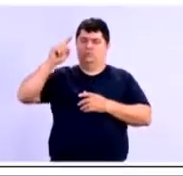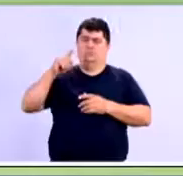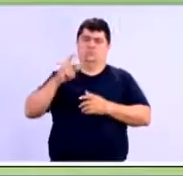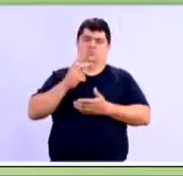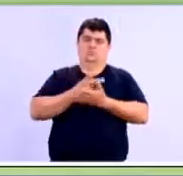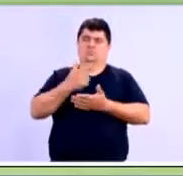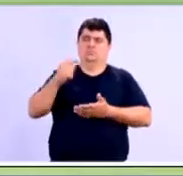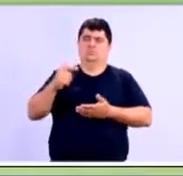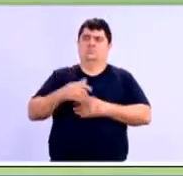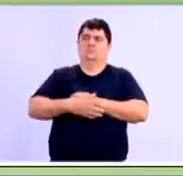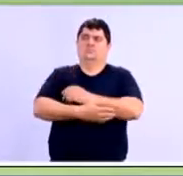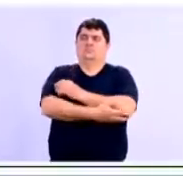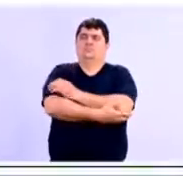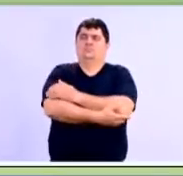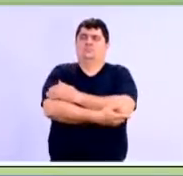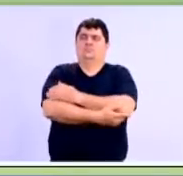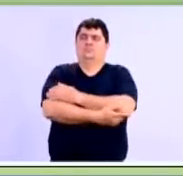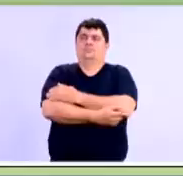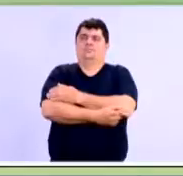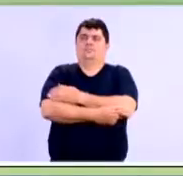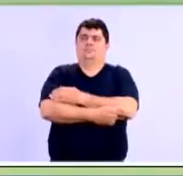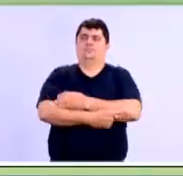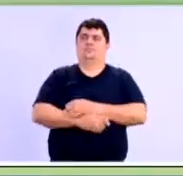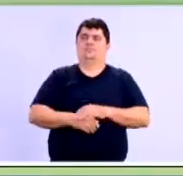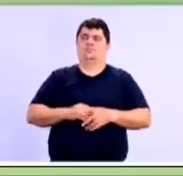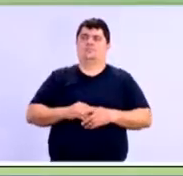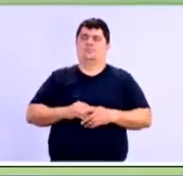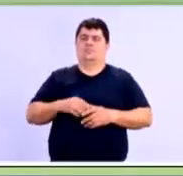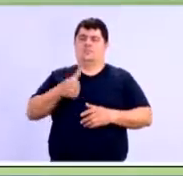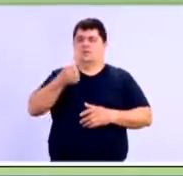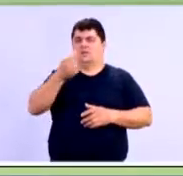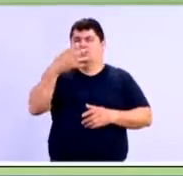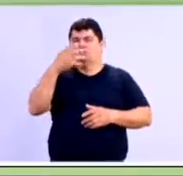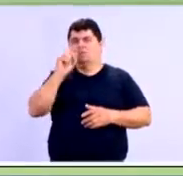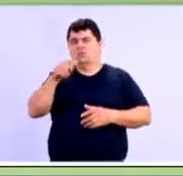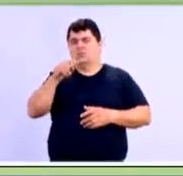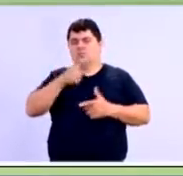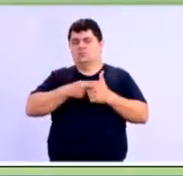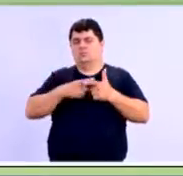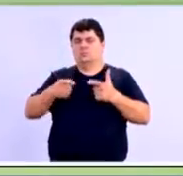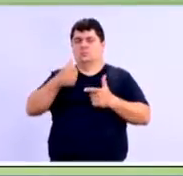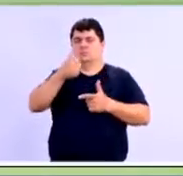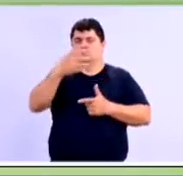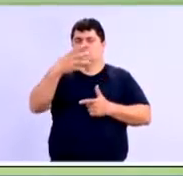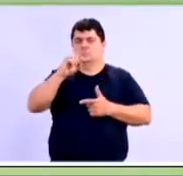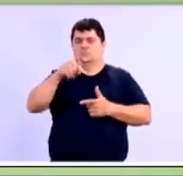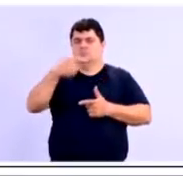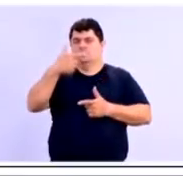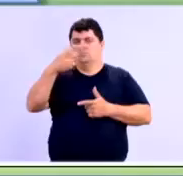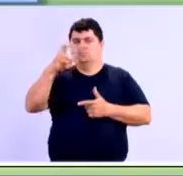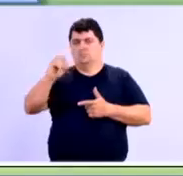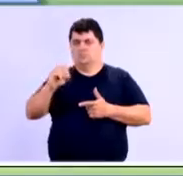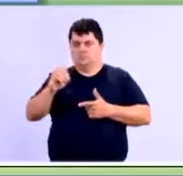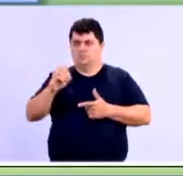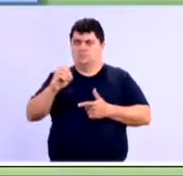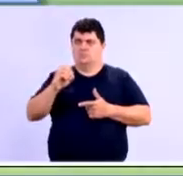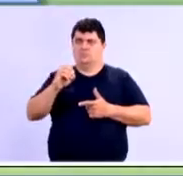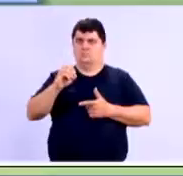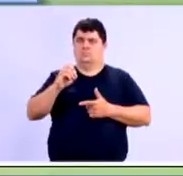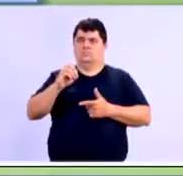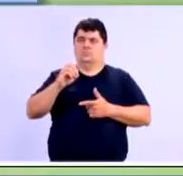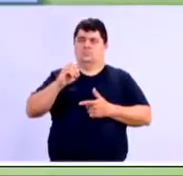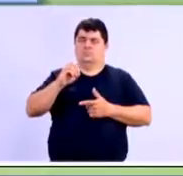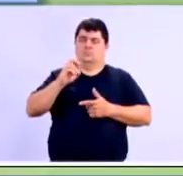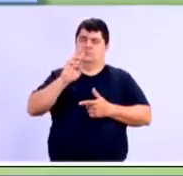índices. Beleza? Então, 64 mil dividido por 140.250, eu chego no